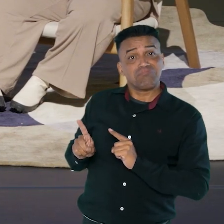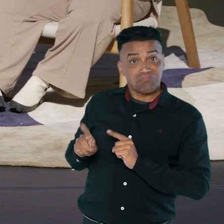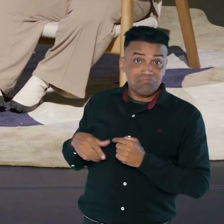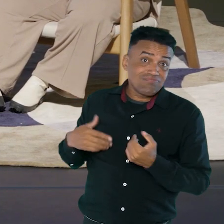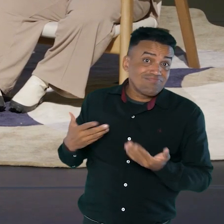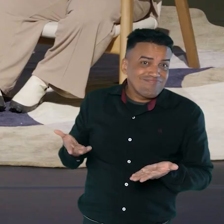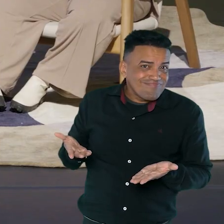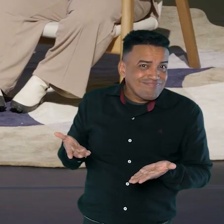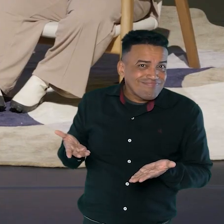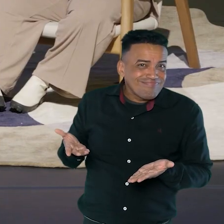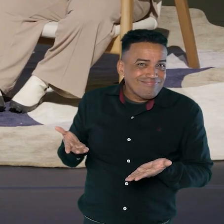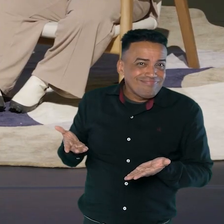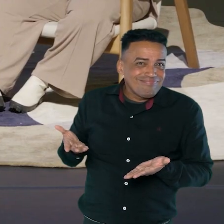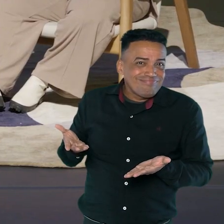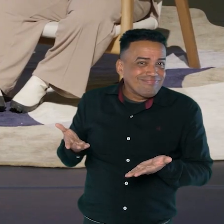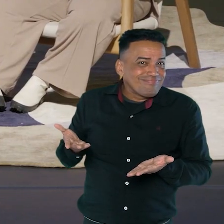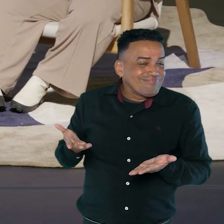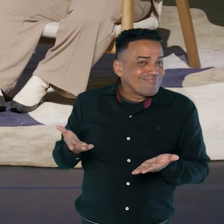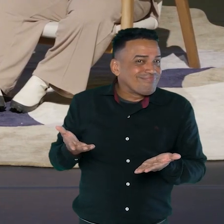não é isso?